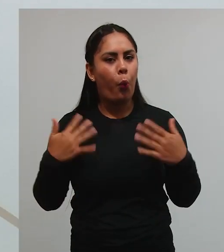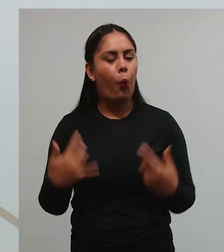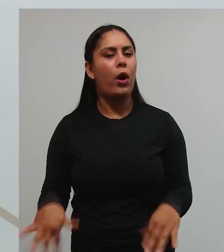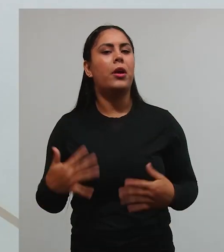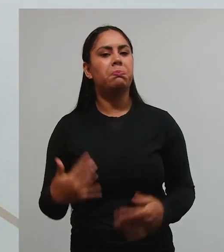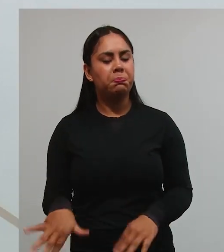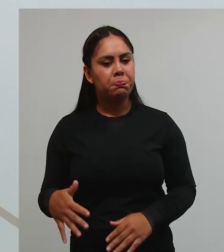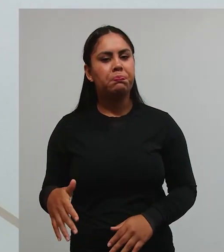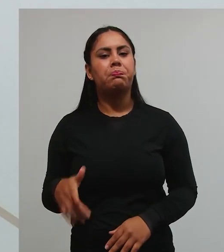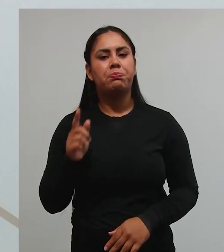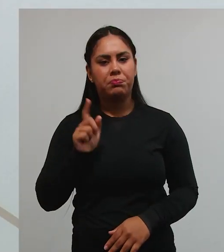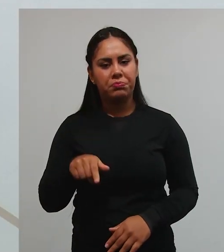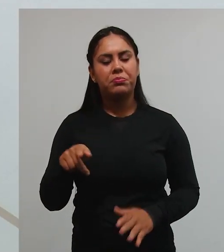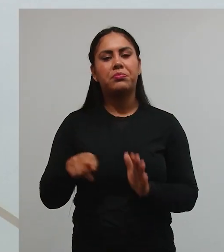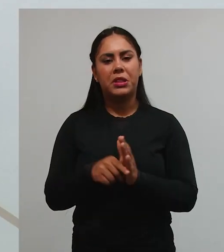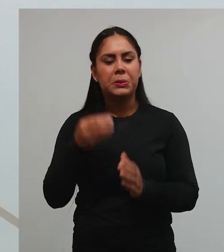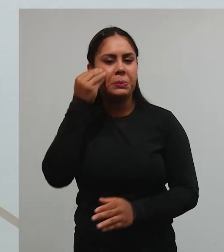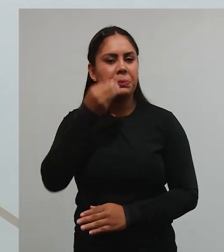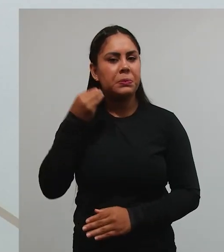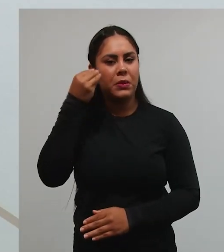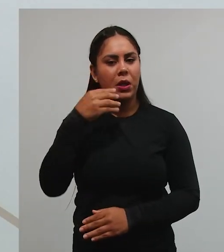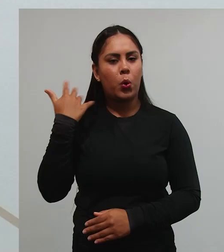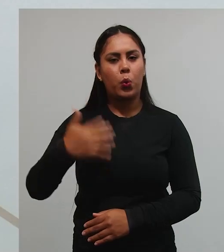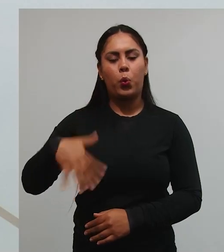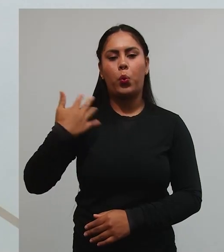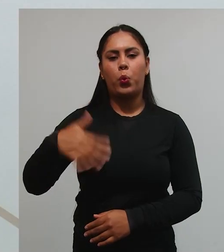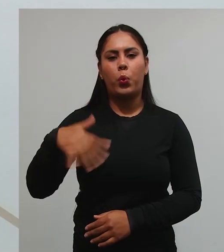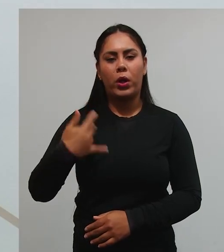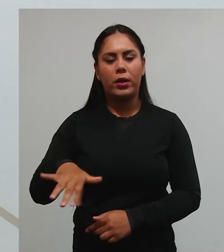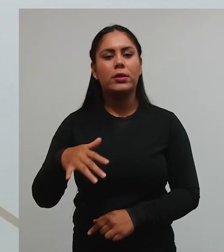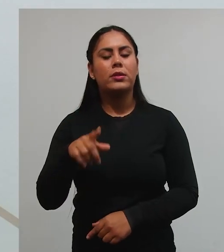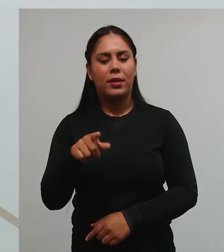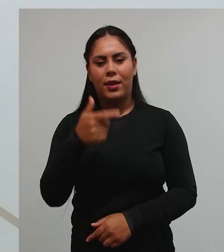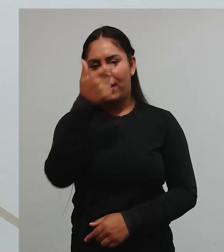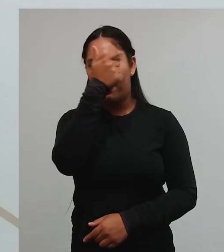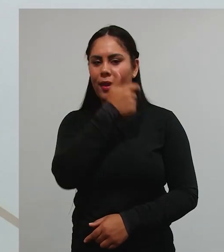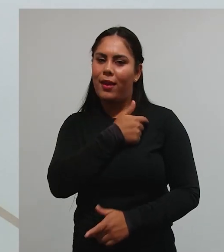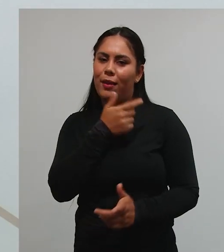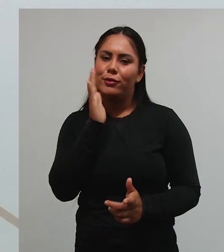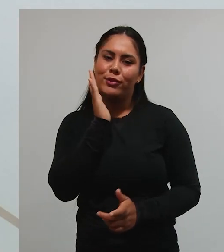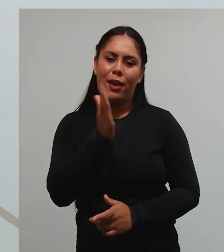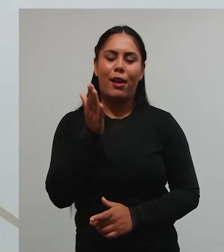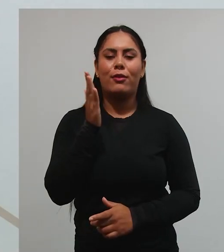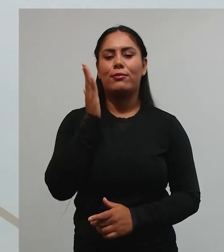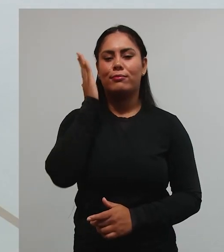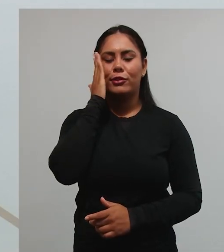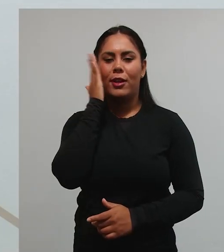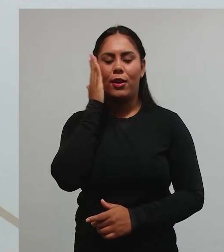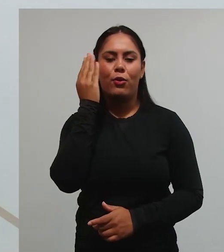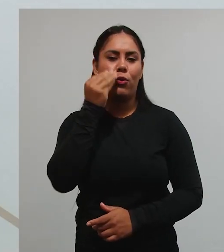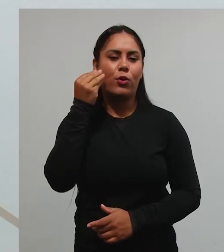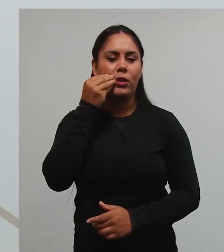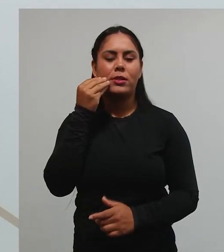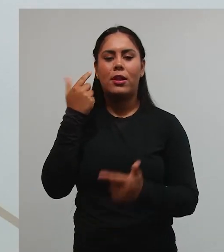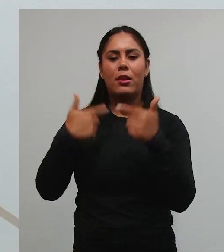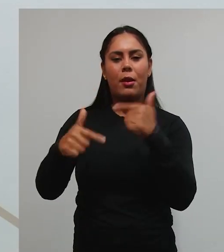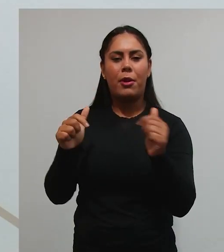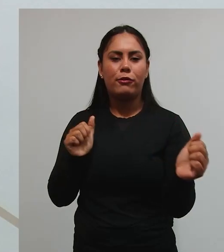médio, né? Eu tô como gestora de uma escola de ensino médio aqui em Machadinho. É